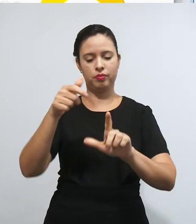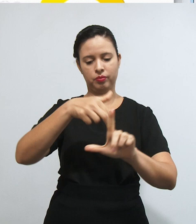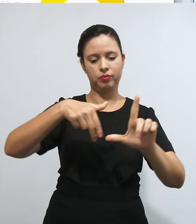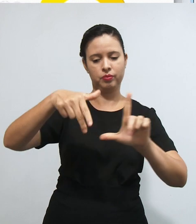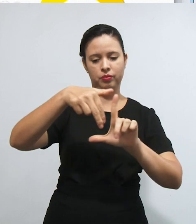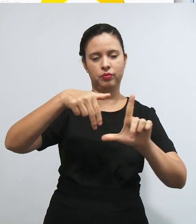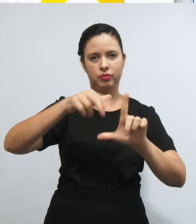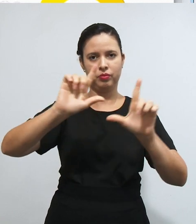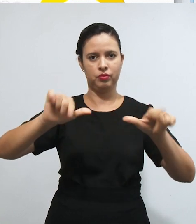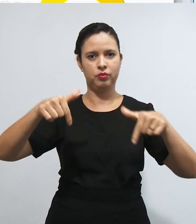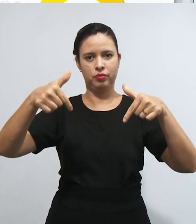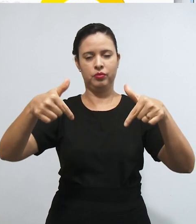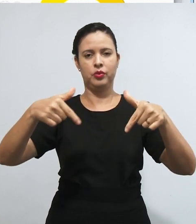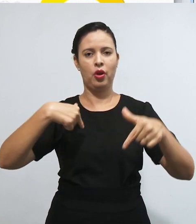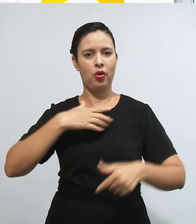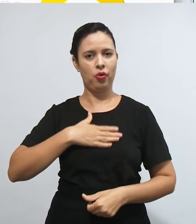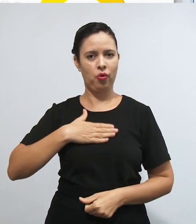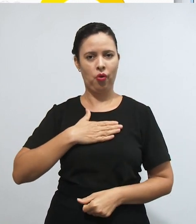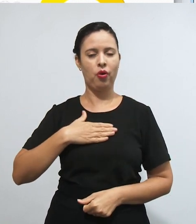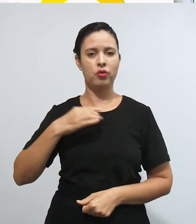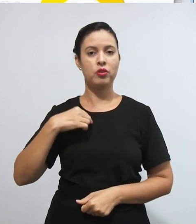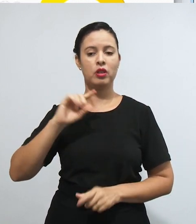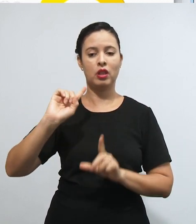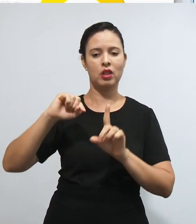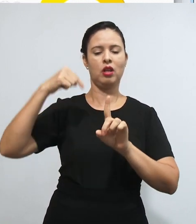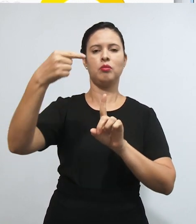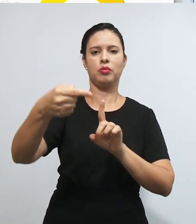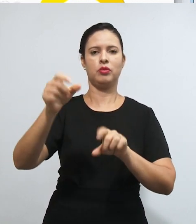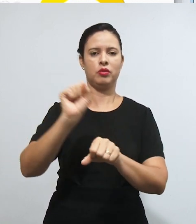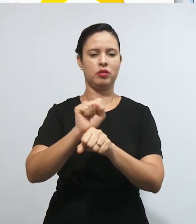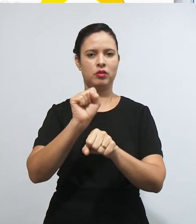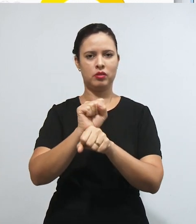transição do slide. Eu gosto de após, que ele espera terminar